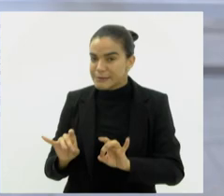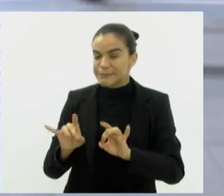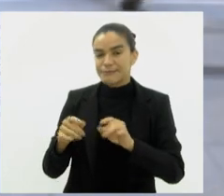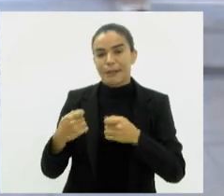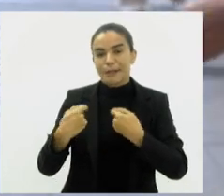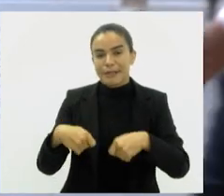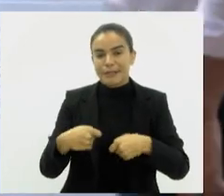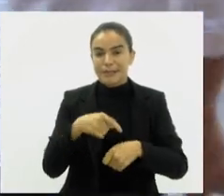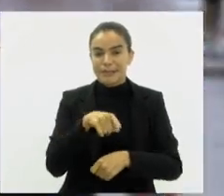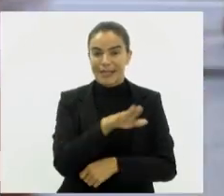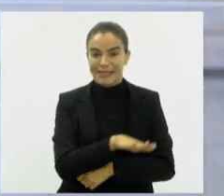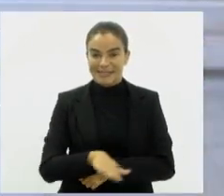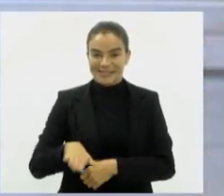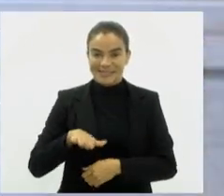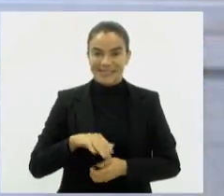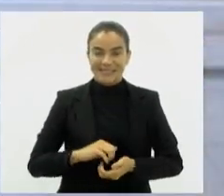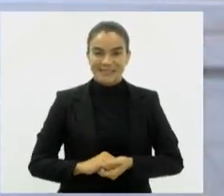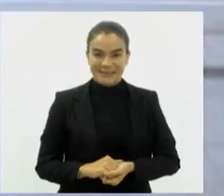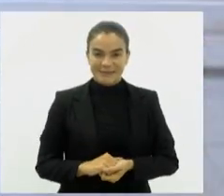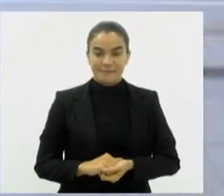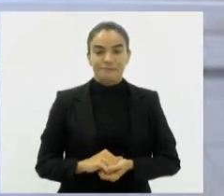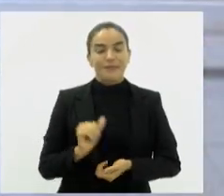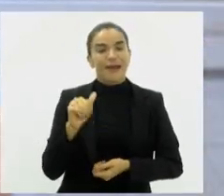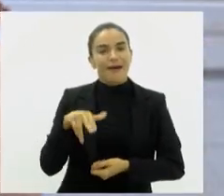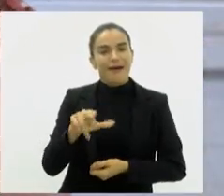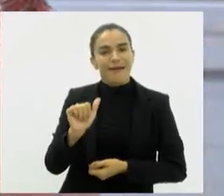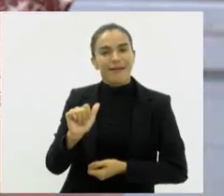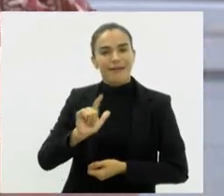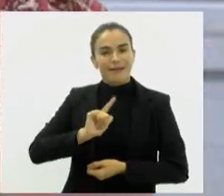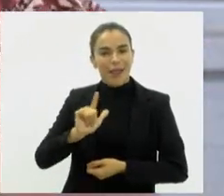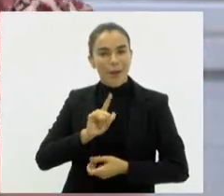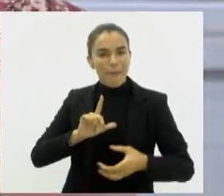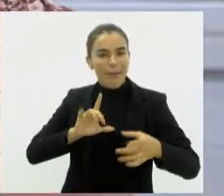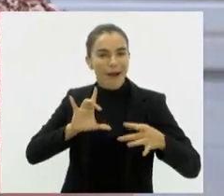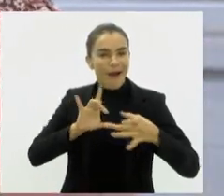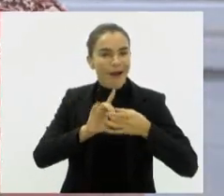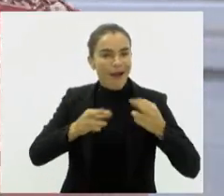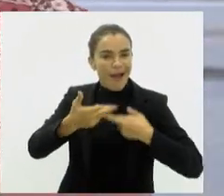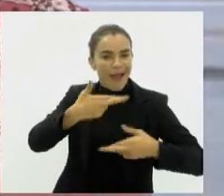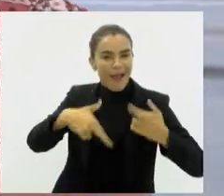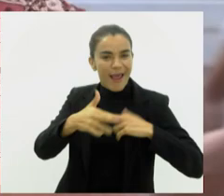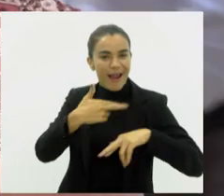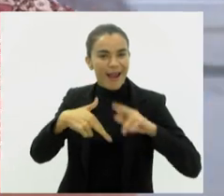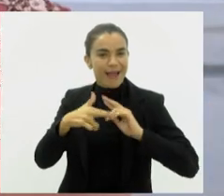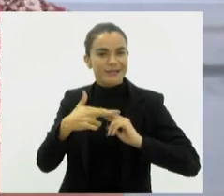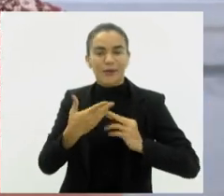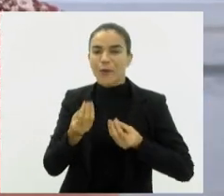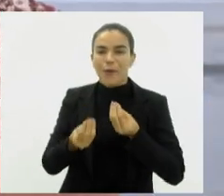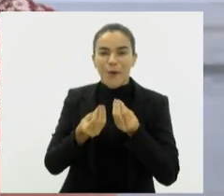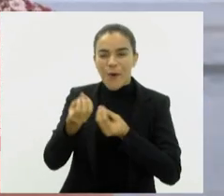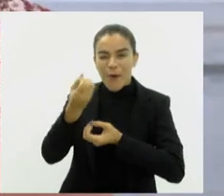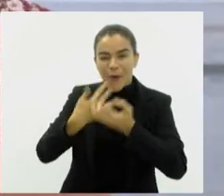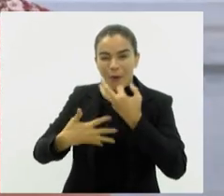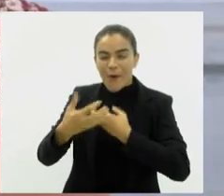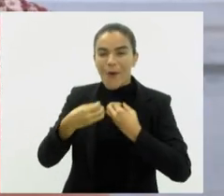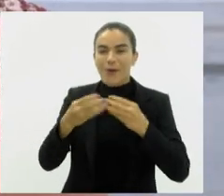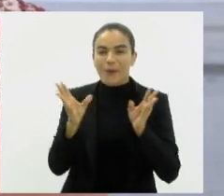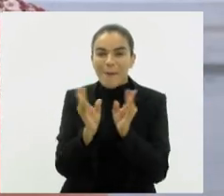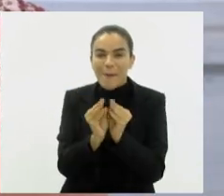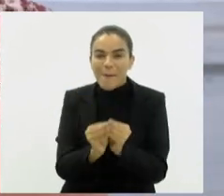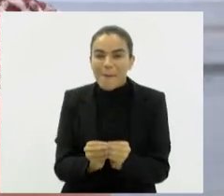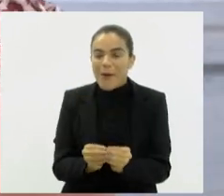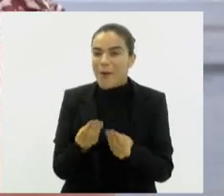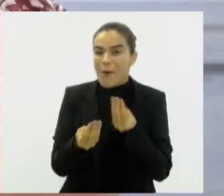crianças precisem, né? E Ana Paula, você também tem uma relação muito forte com esse projeto, né? Conta um pouco para a gente sobre essa